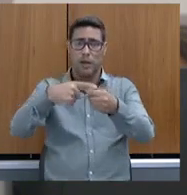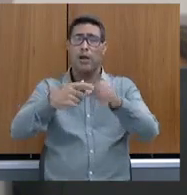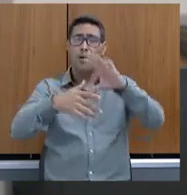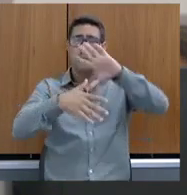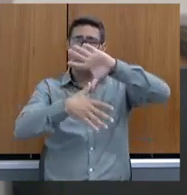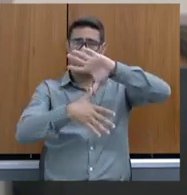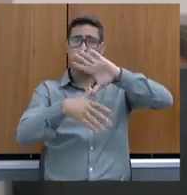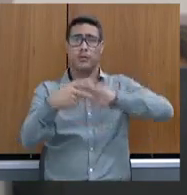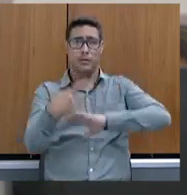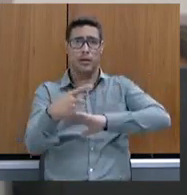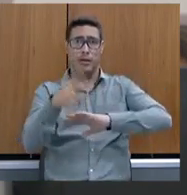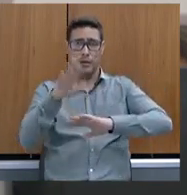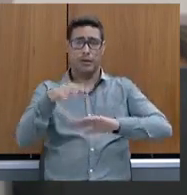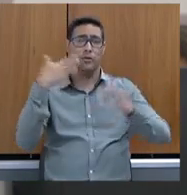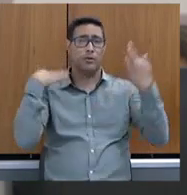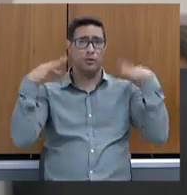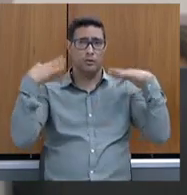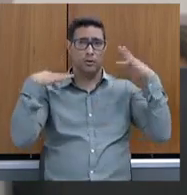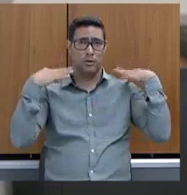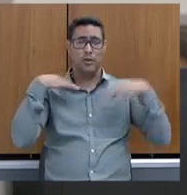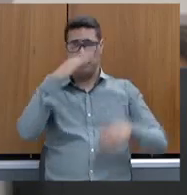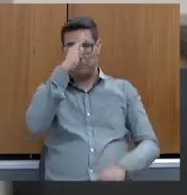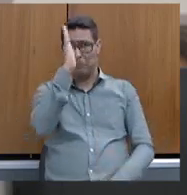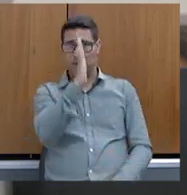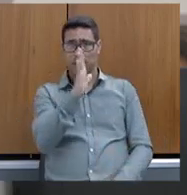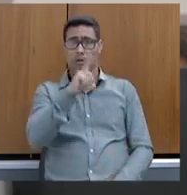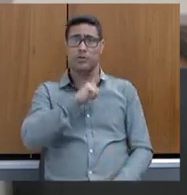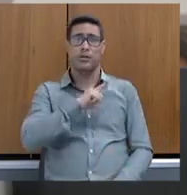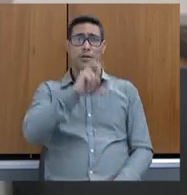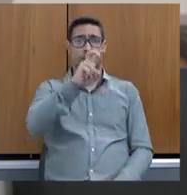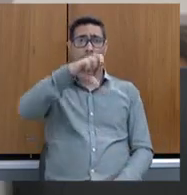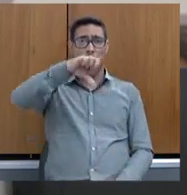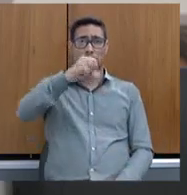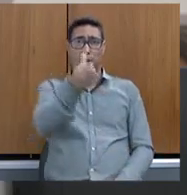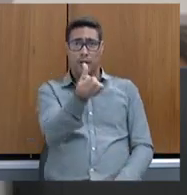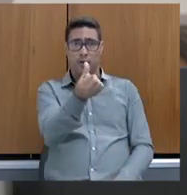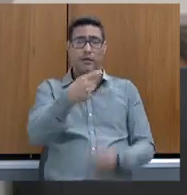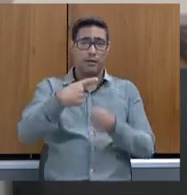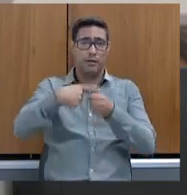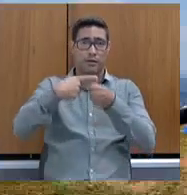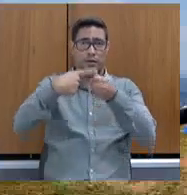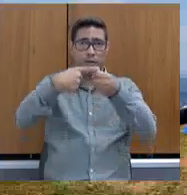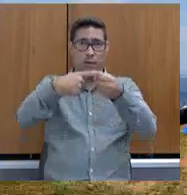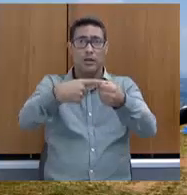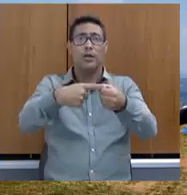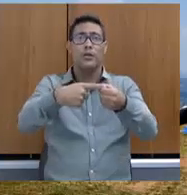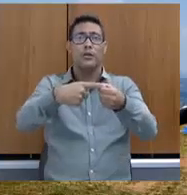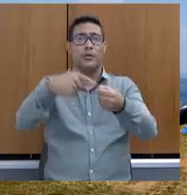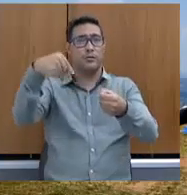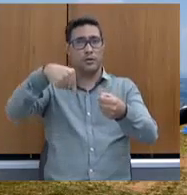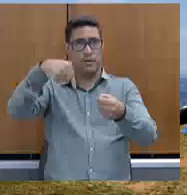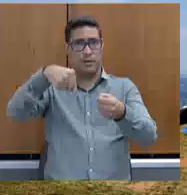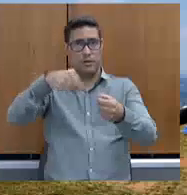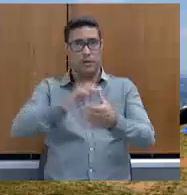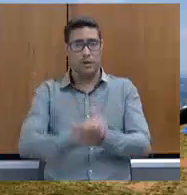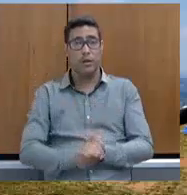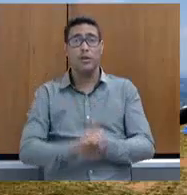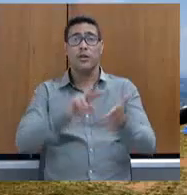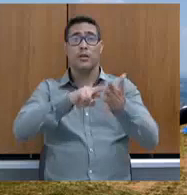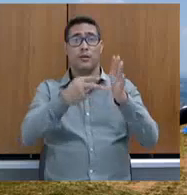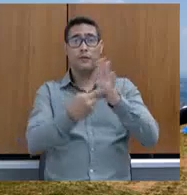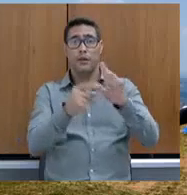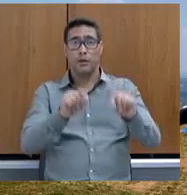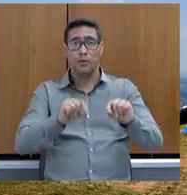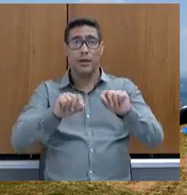brasileiro é outro avanço do último semestre nós temos 596 municípios hoje no mapa do Turismo brasileiro Isso significa